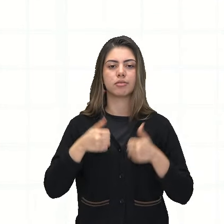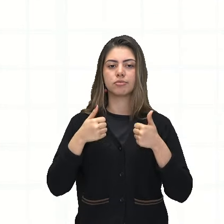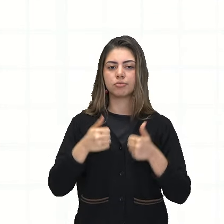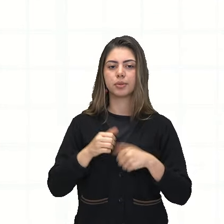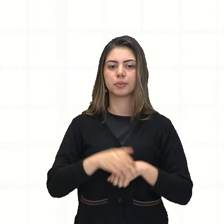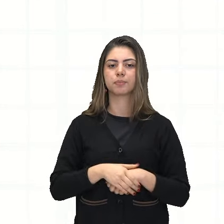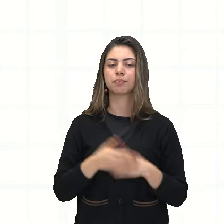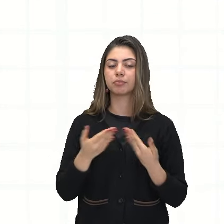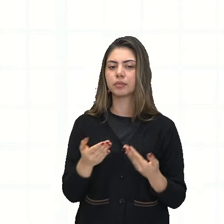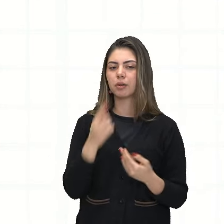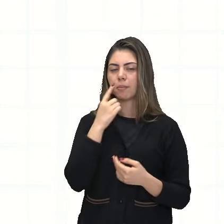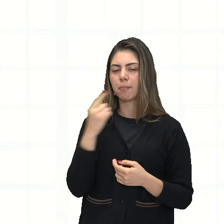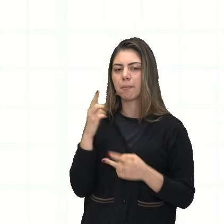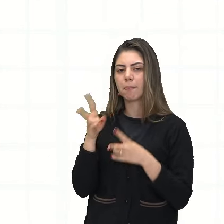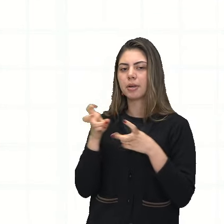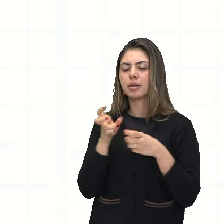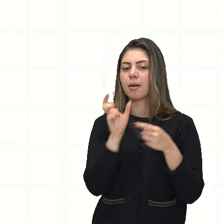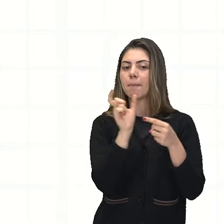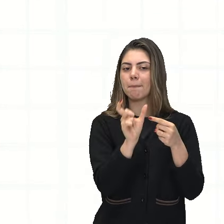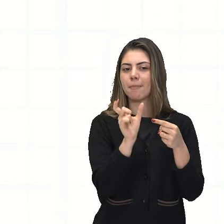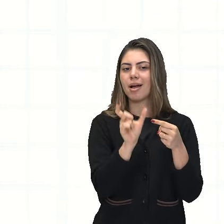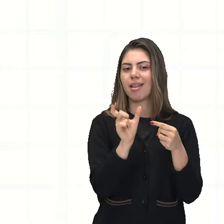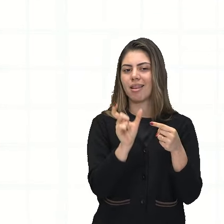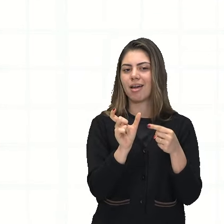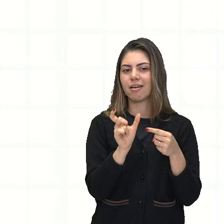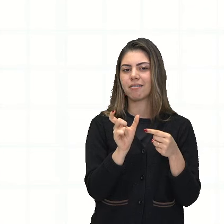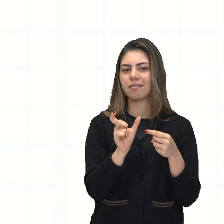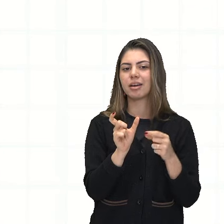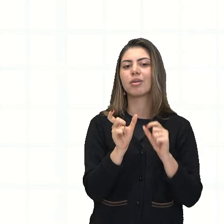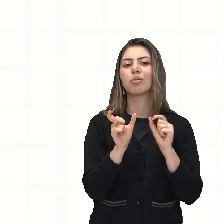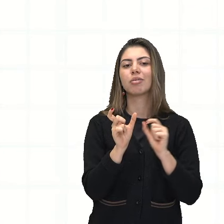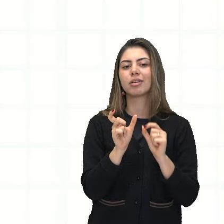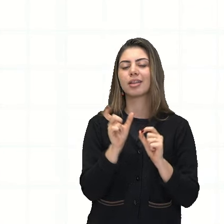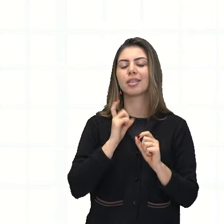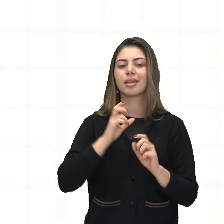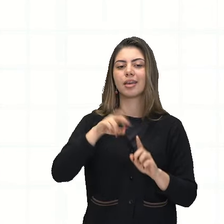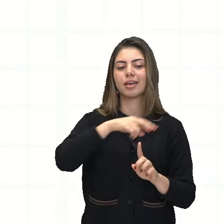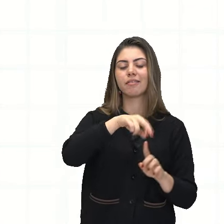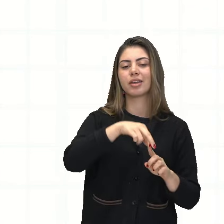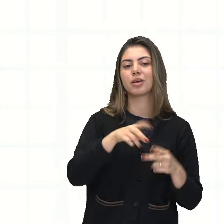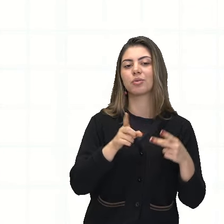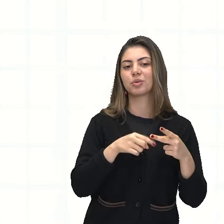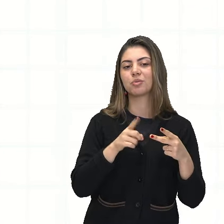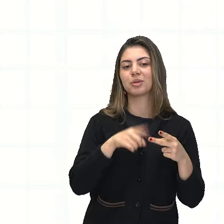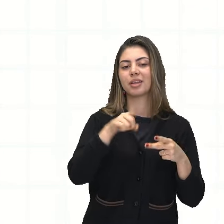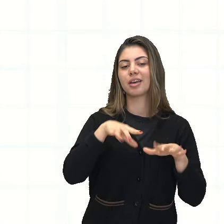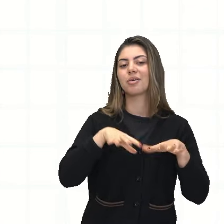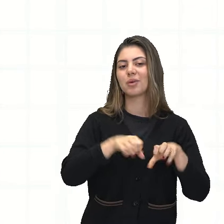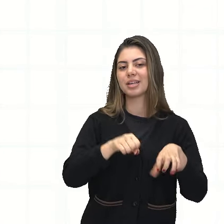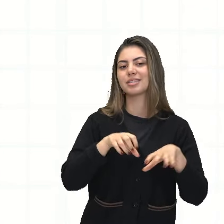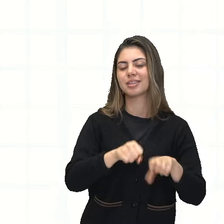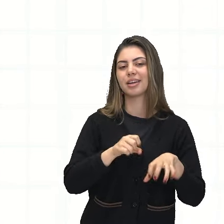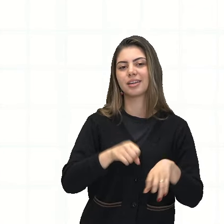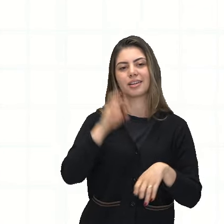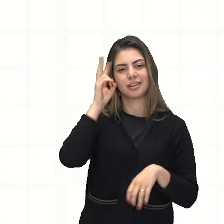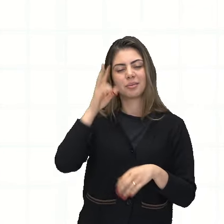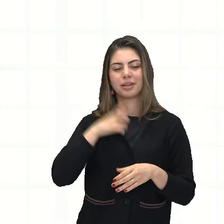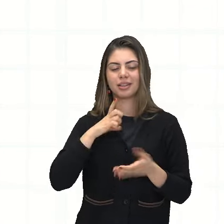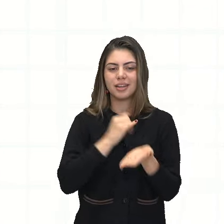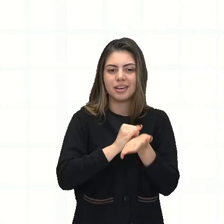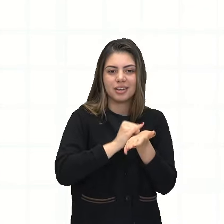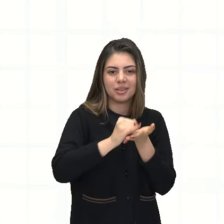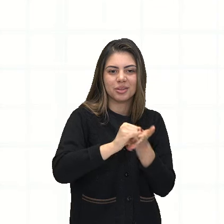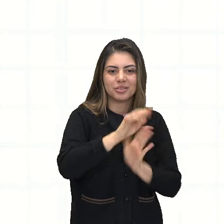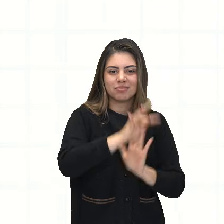turma, já o segundo está se referindo ao açaí, e o açaí está lá na introdução. Para